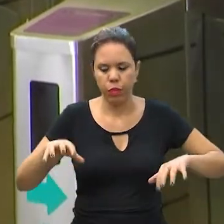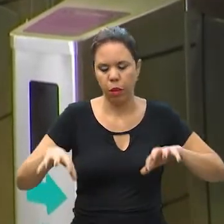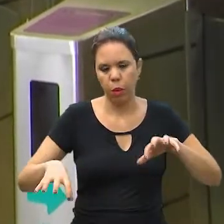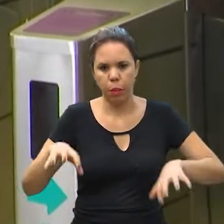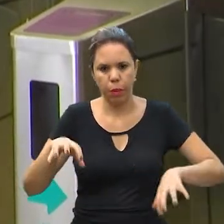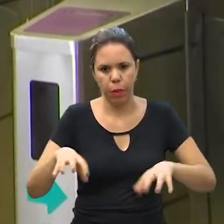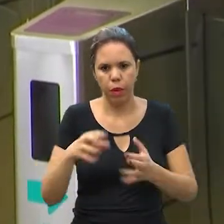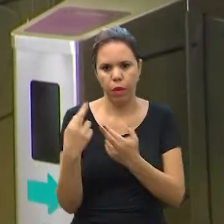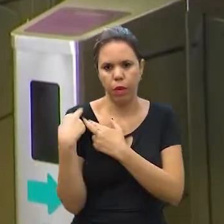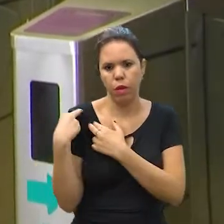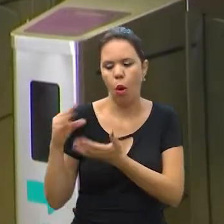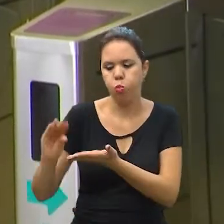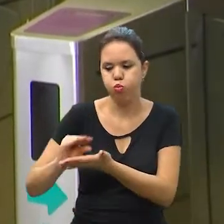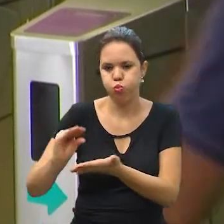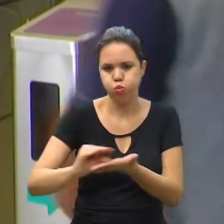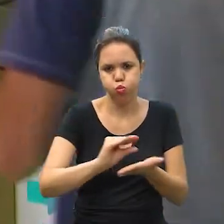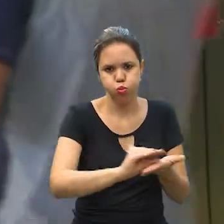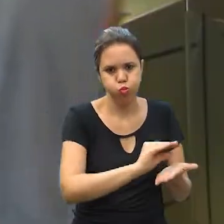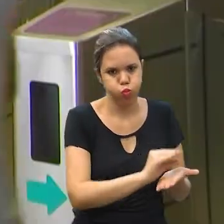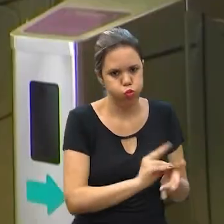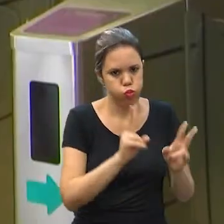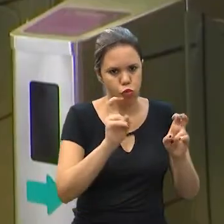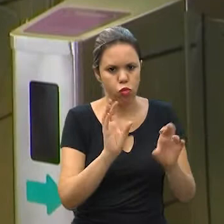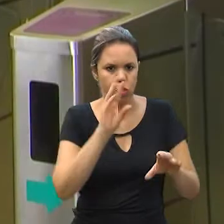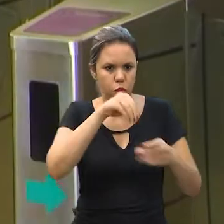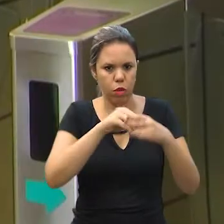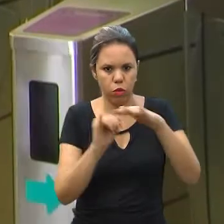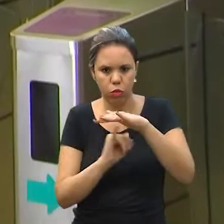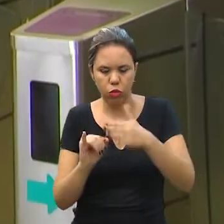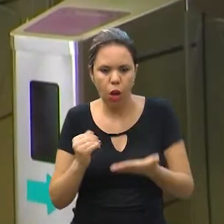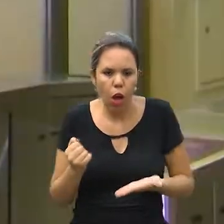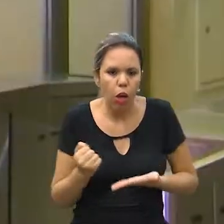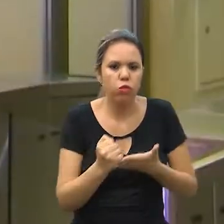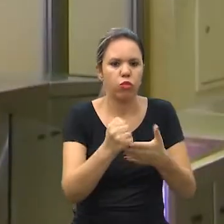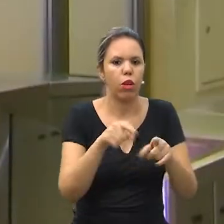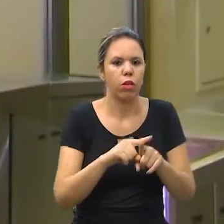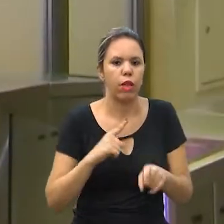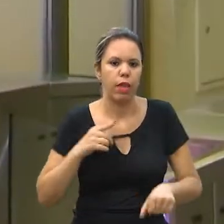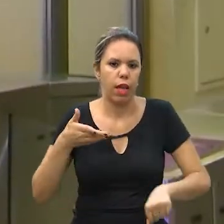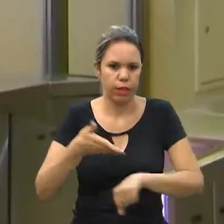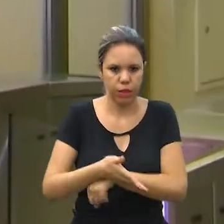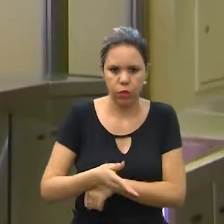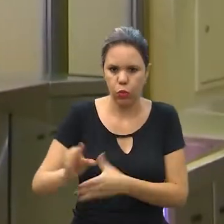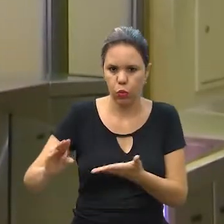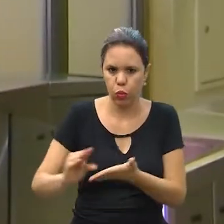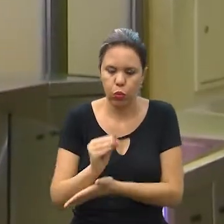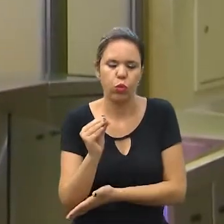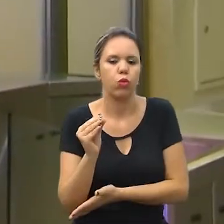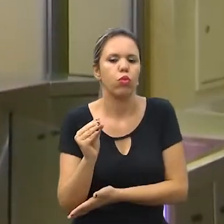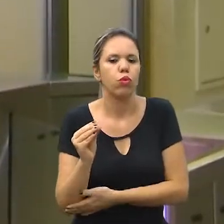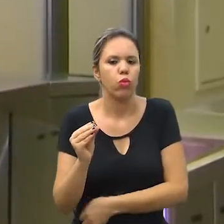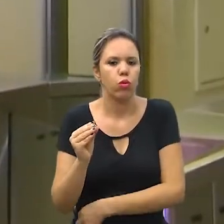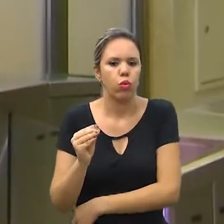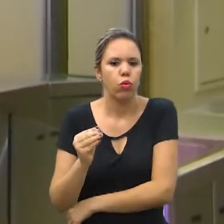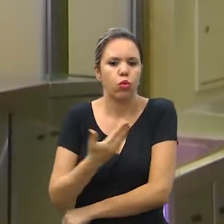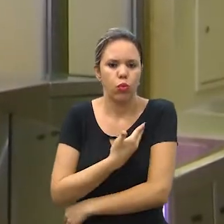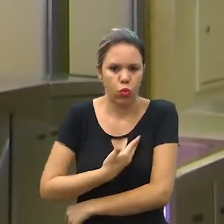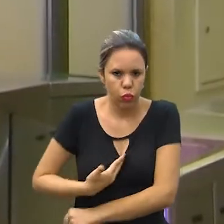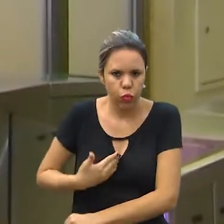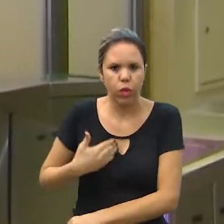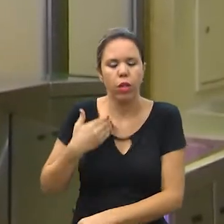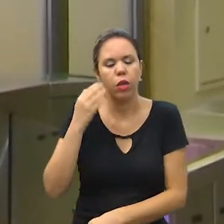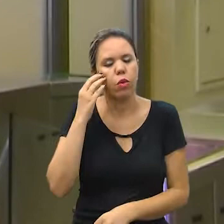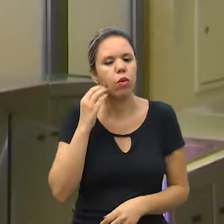divisões, departamentos para captação de recursos e relações institucionais. Isso para a gente ter acesso às emendas parlamentares,